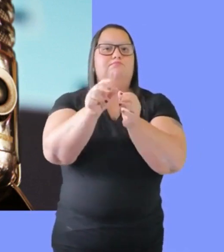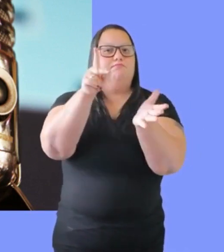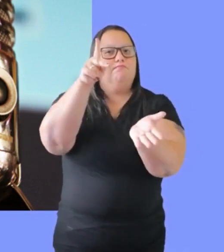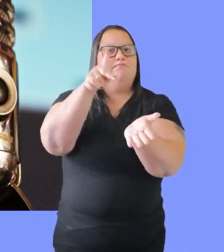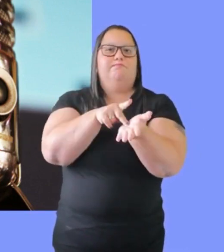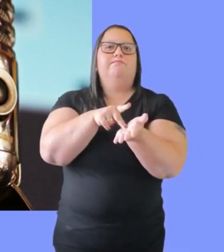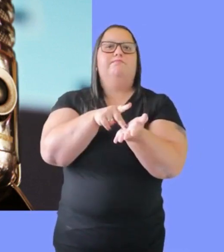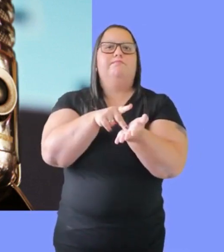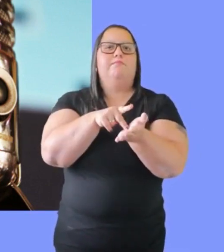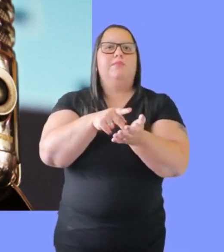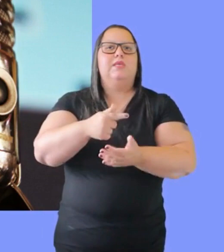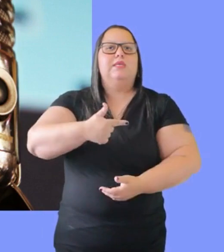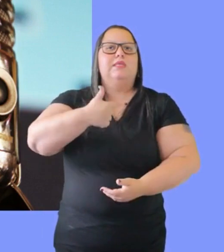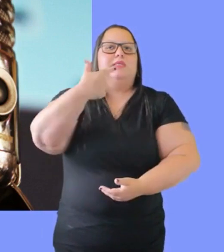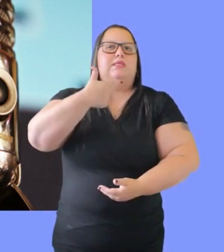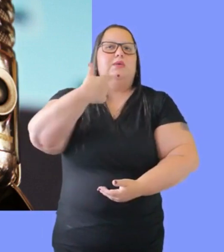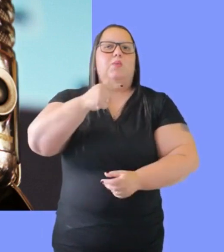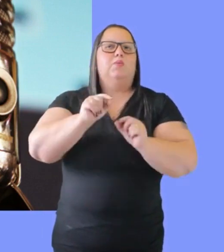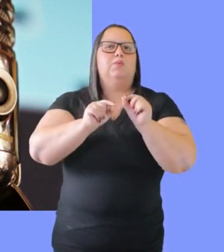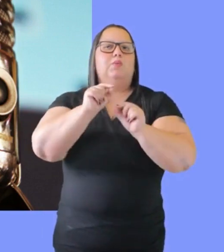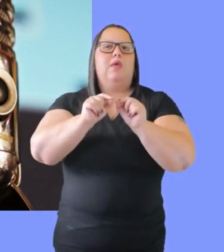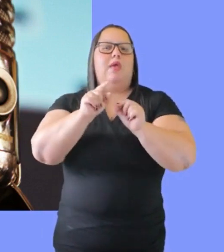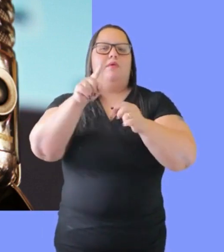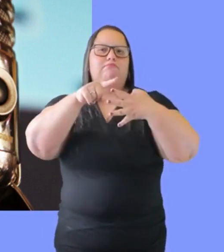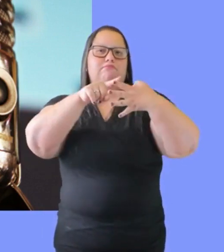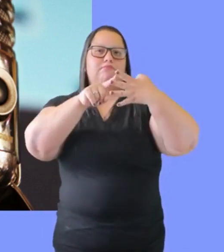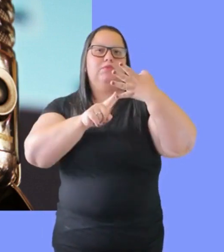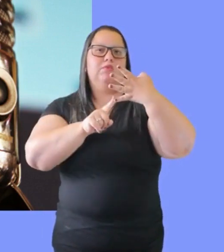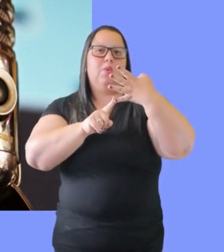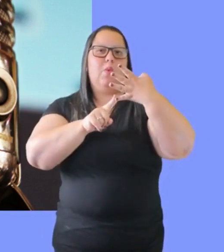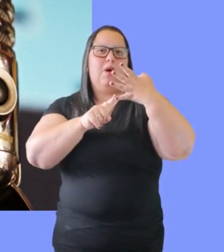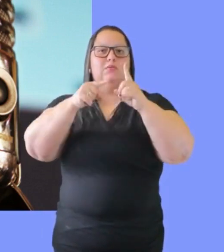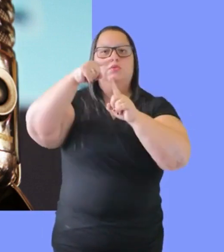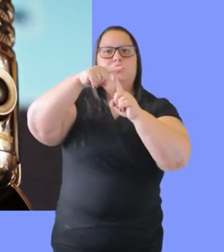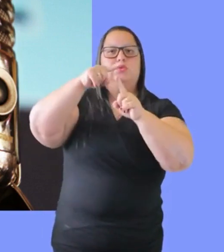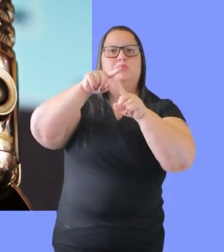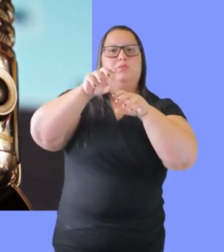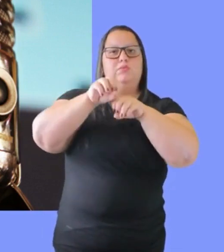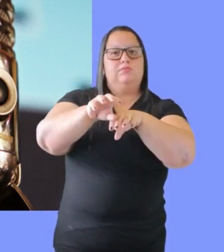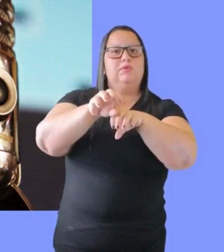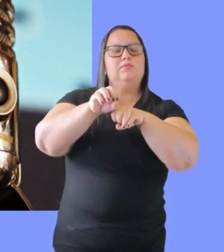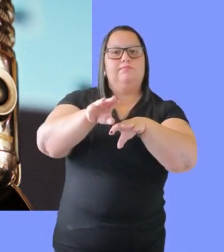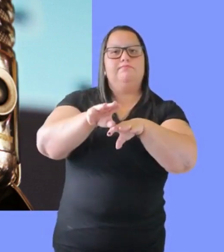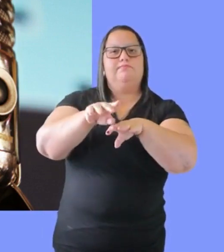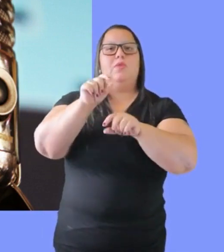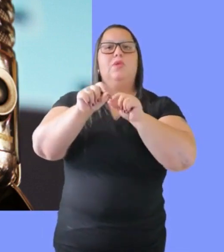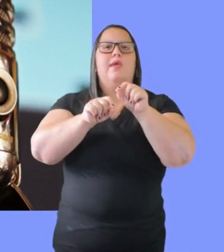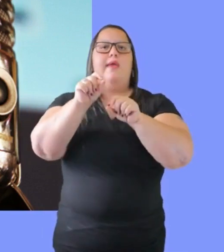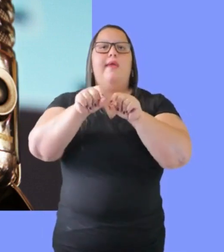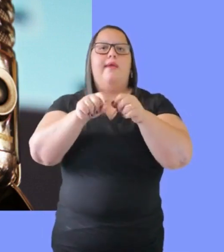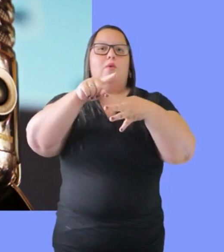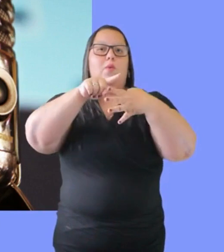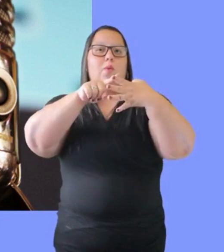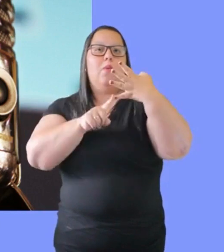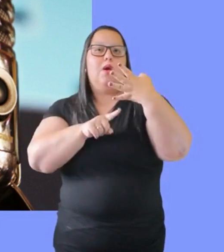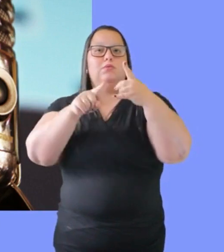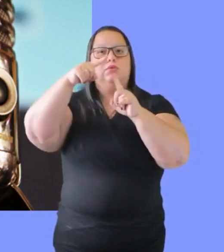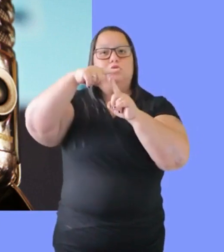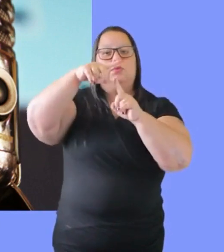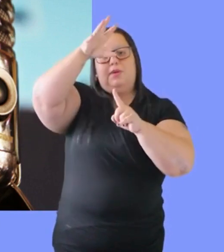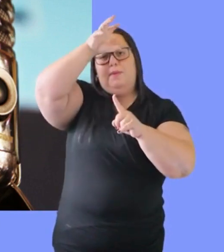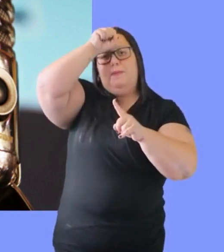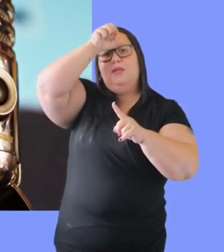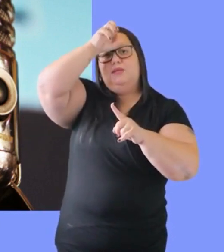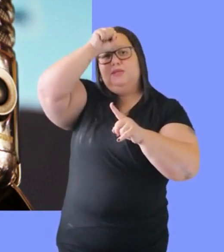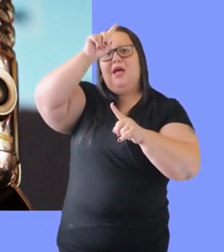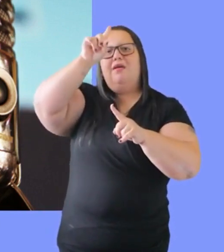protagonistas autênticos. Segundo princípio, quatro pilares da educação. O seu conteúdo